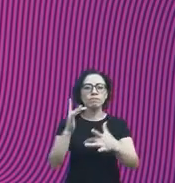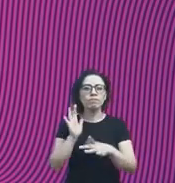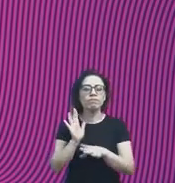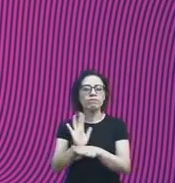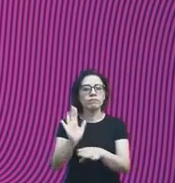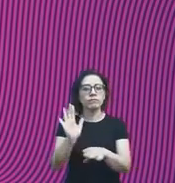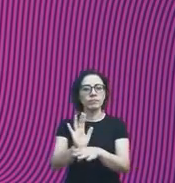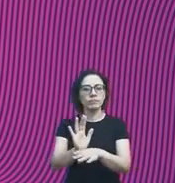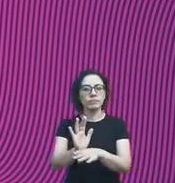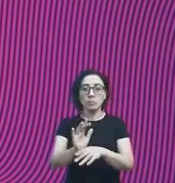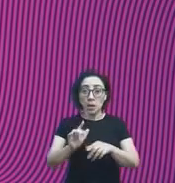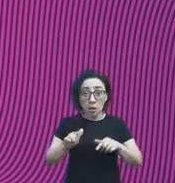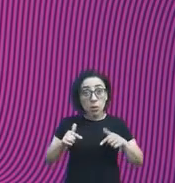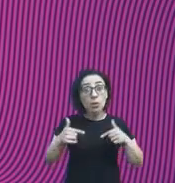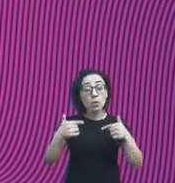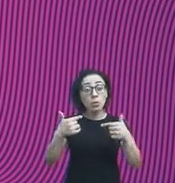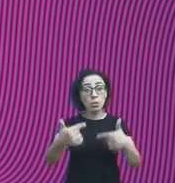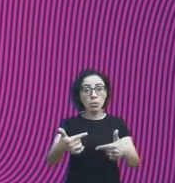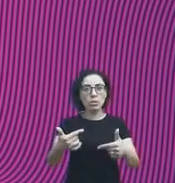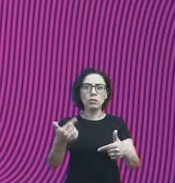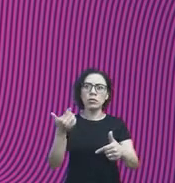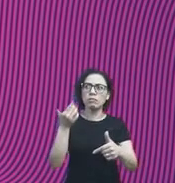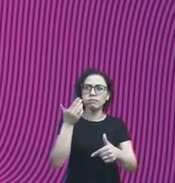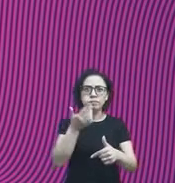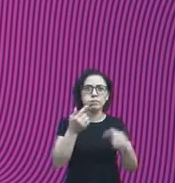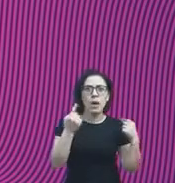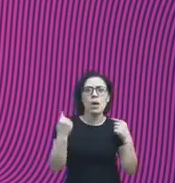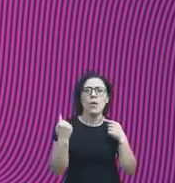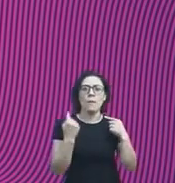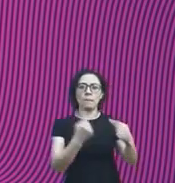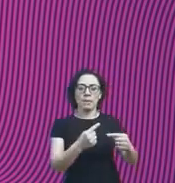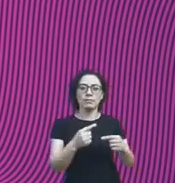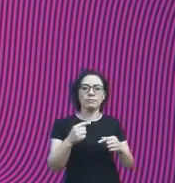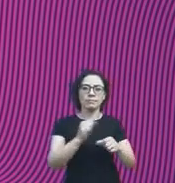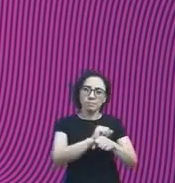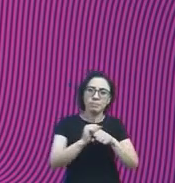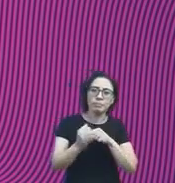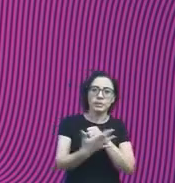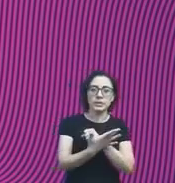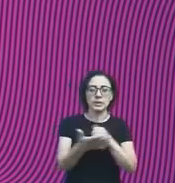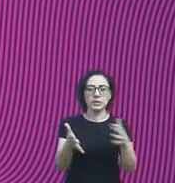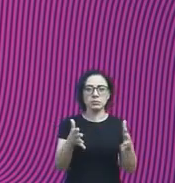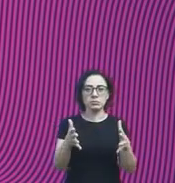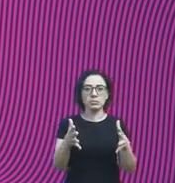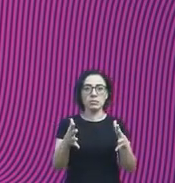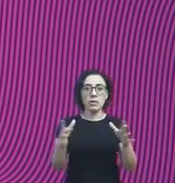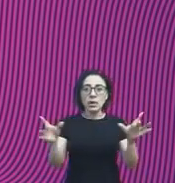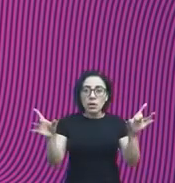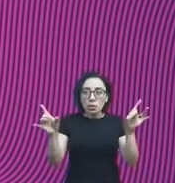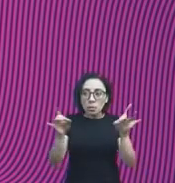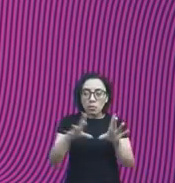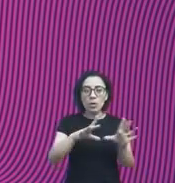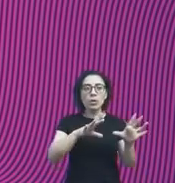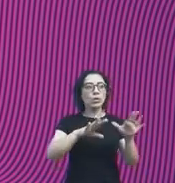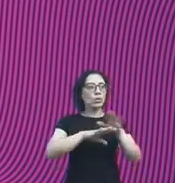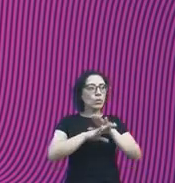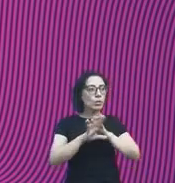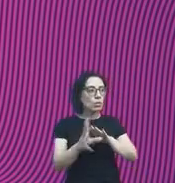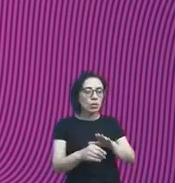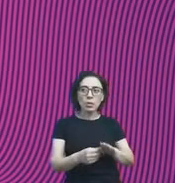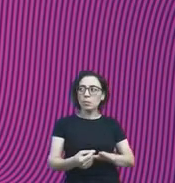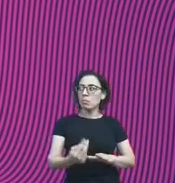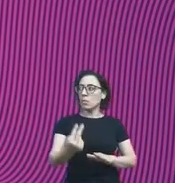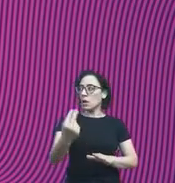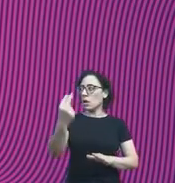da pandemia. O setor hospitalar ele sai mais forte por conta do que atravessou e, de alguma forma,